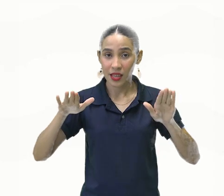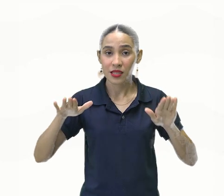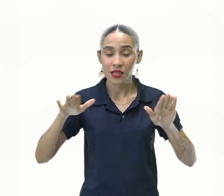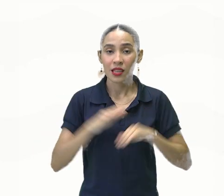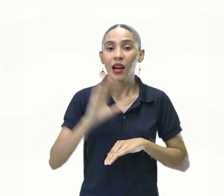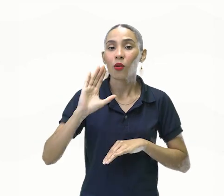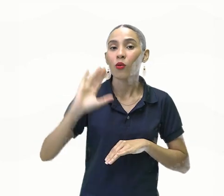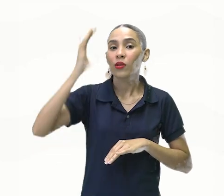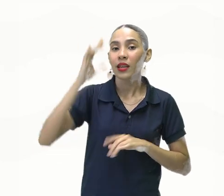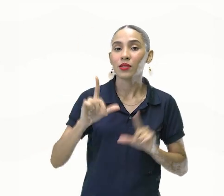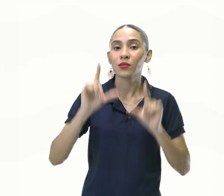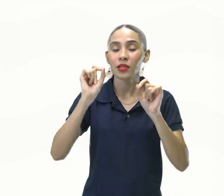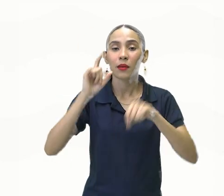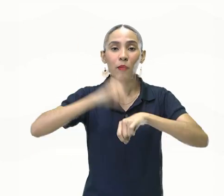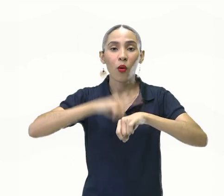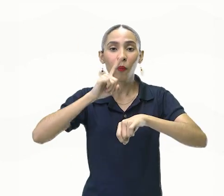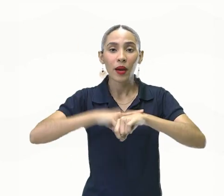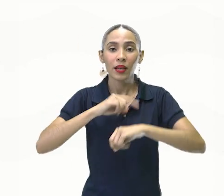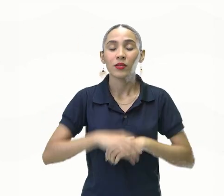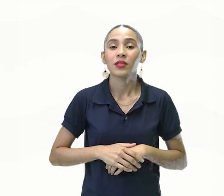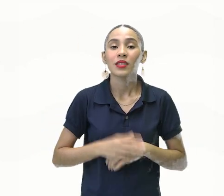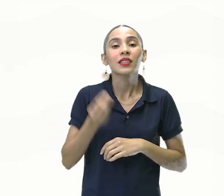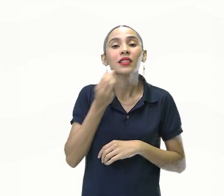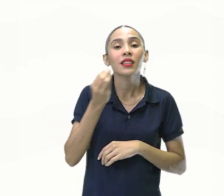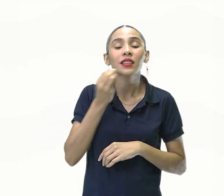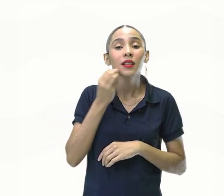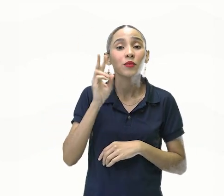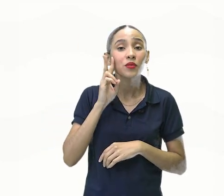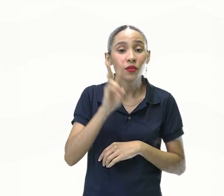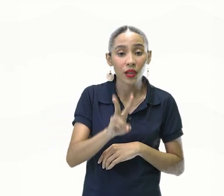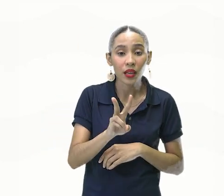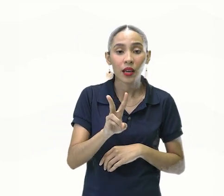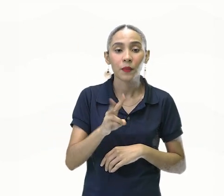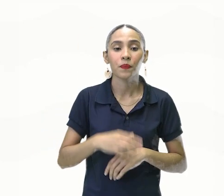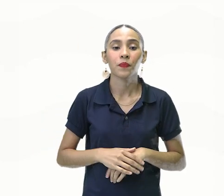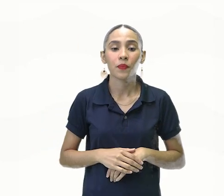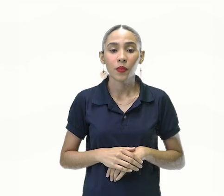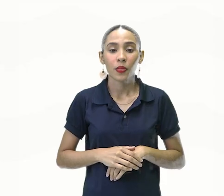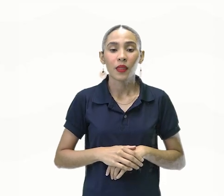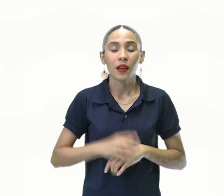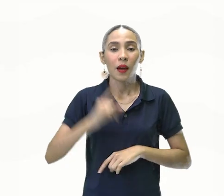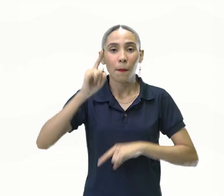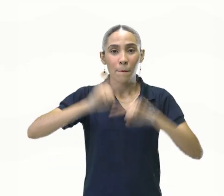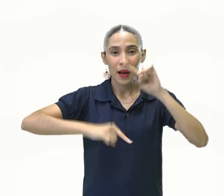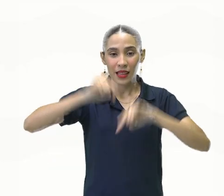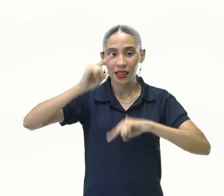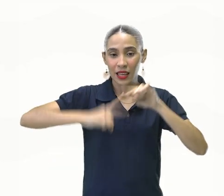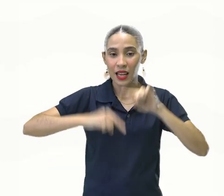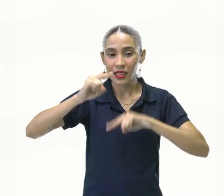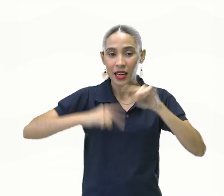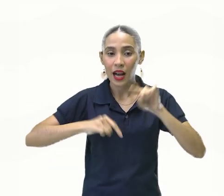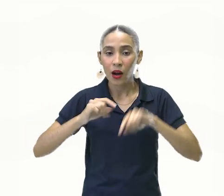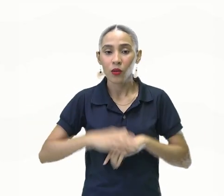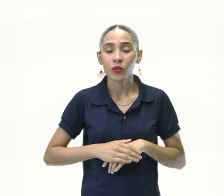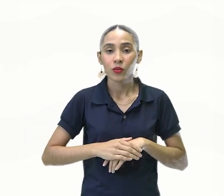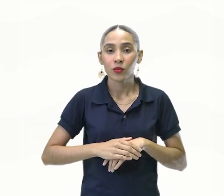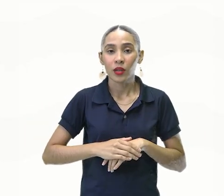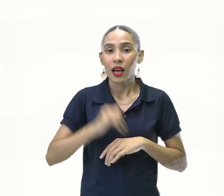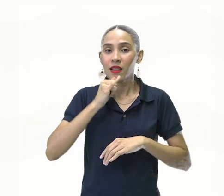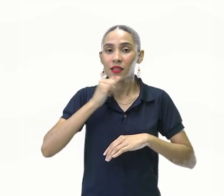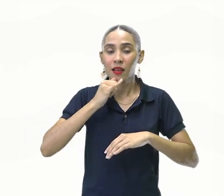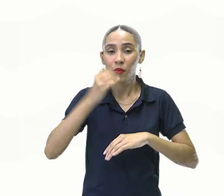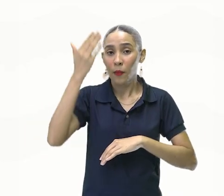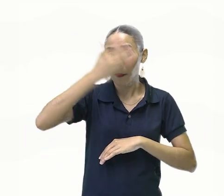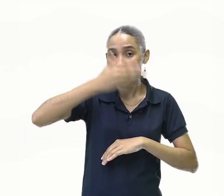das vezes, ocorre em momentos em que tentamos enxergar objetos por